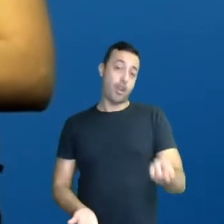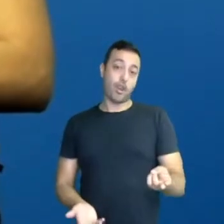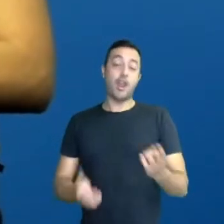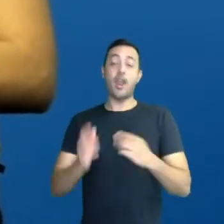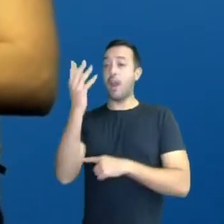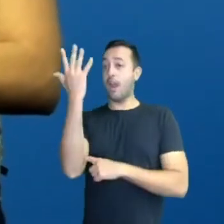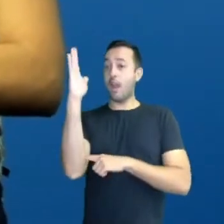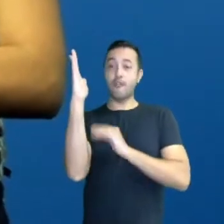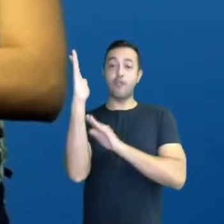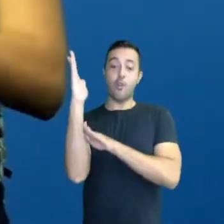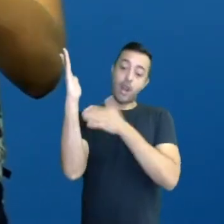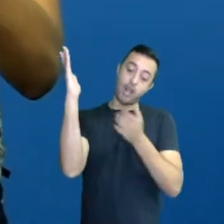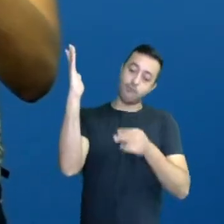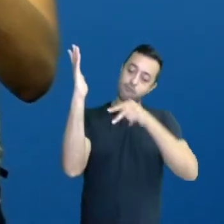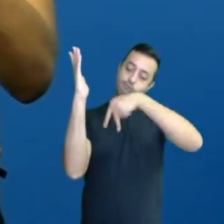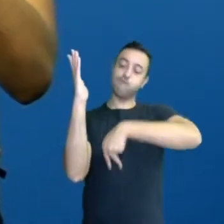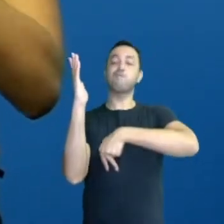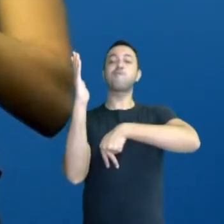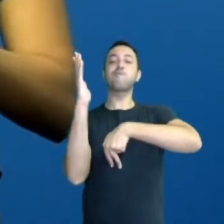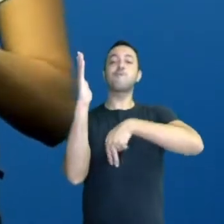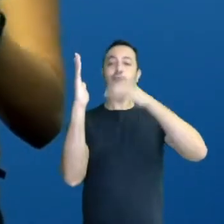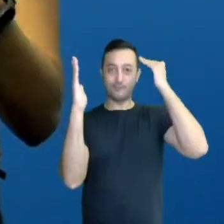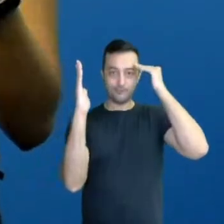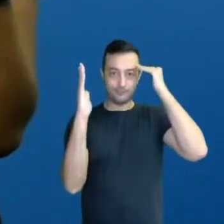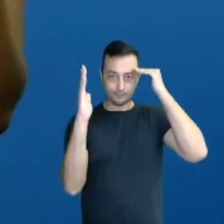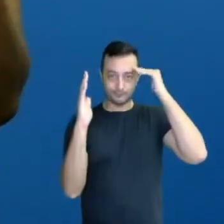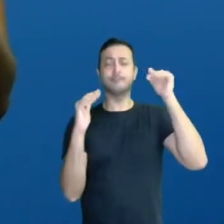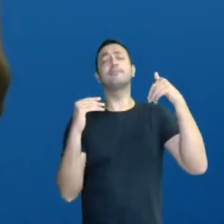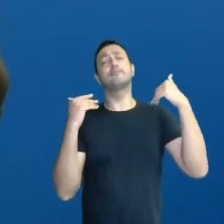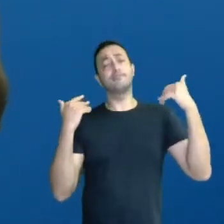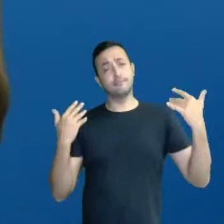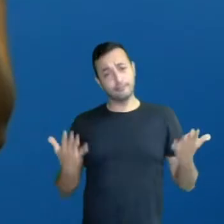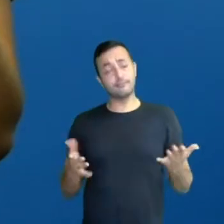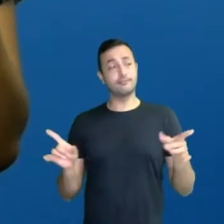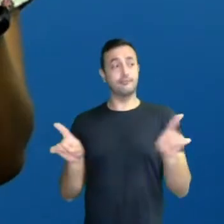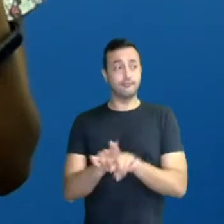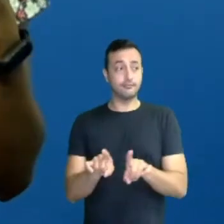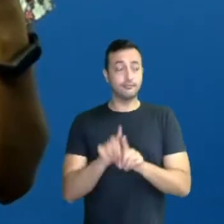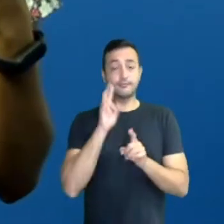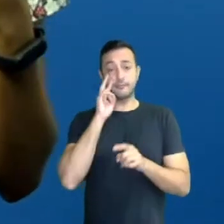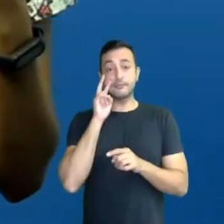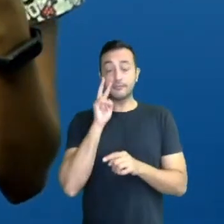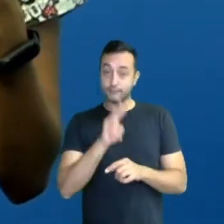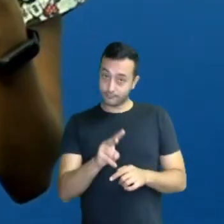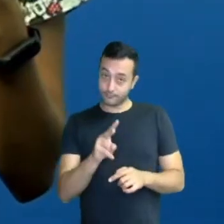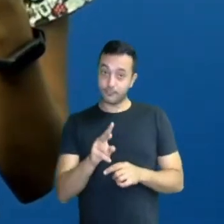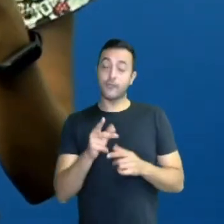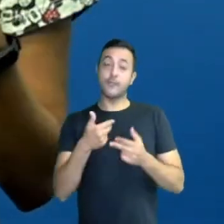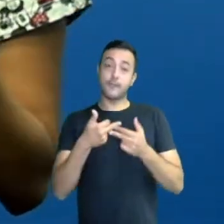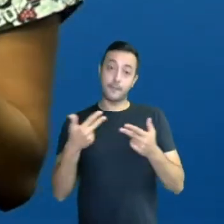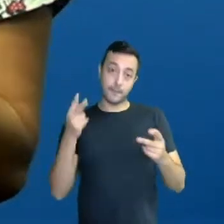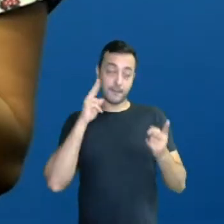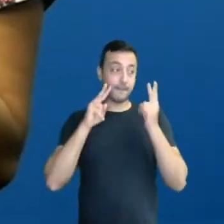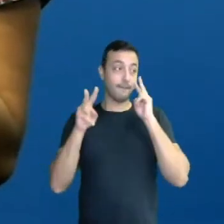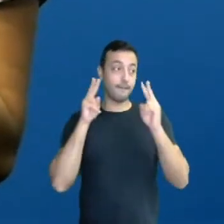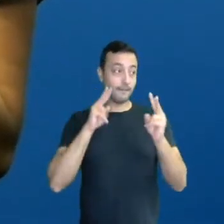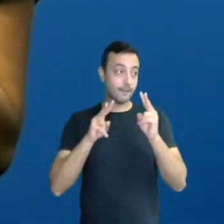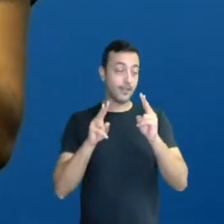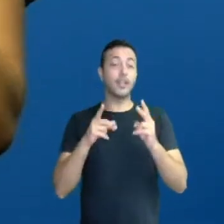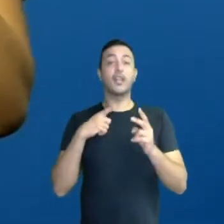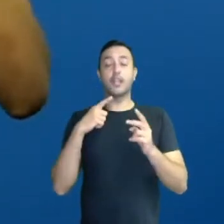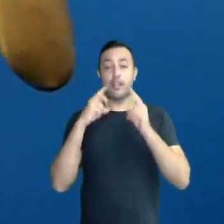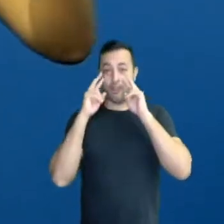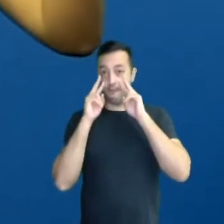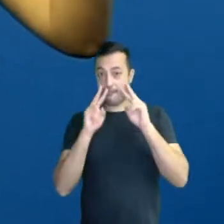uma árvore, entendeu? E daí a gente viu também alguns tipos de visão. Visão